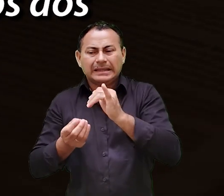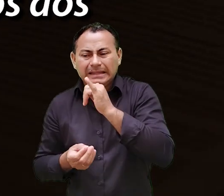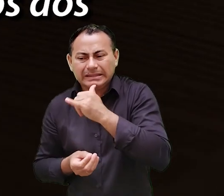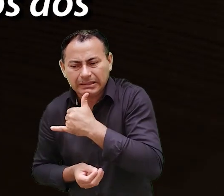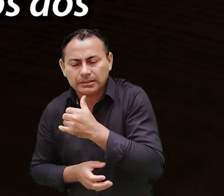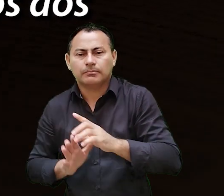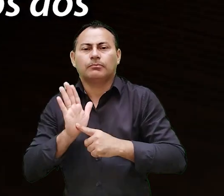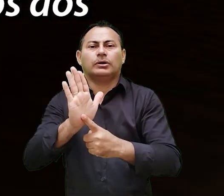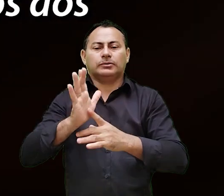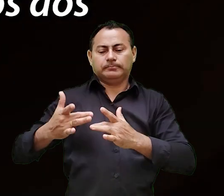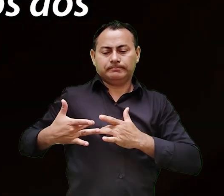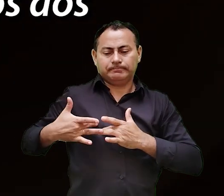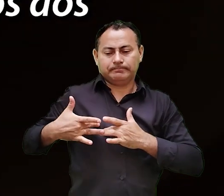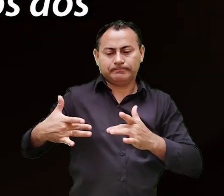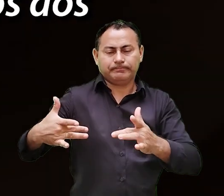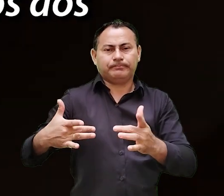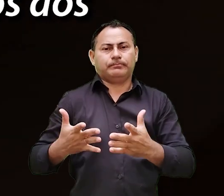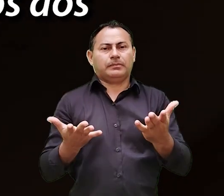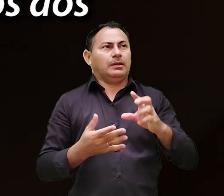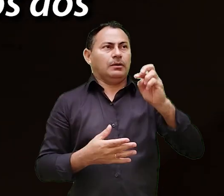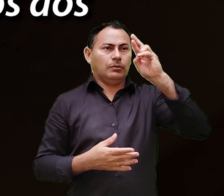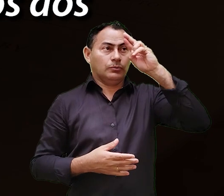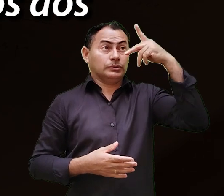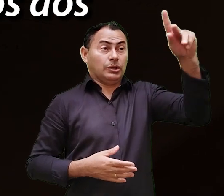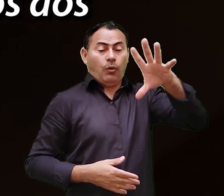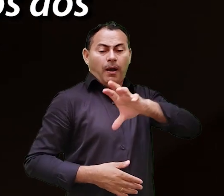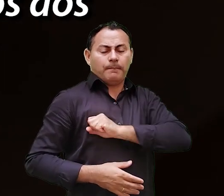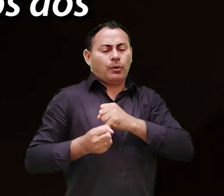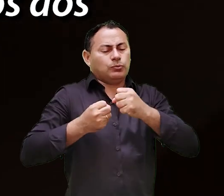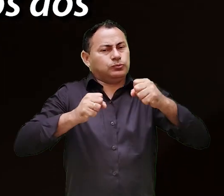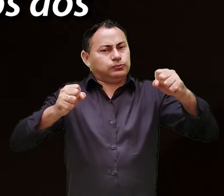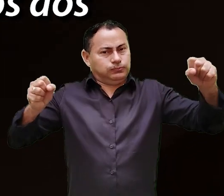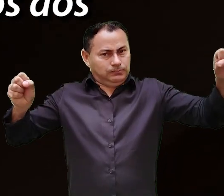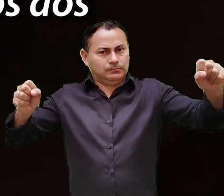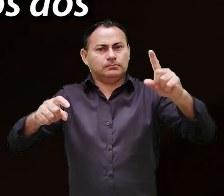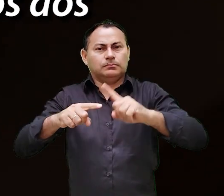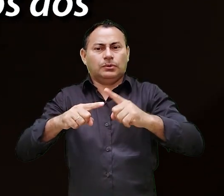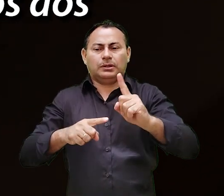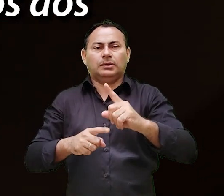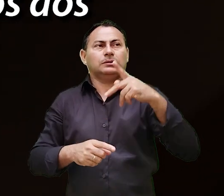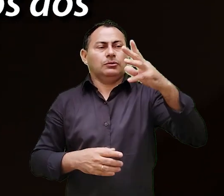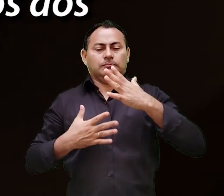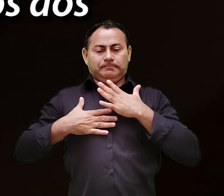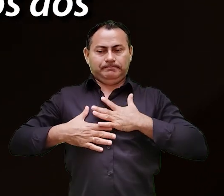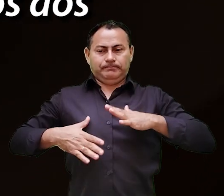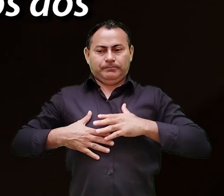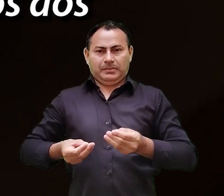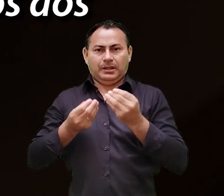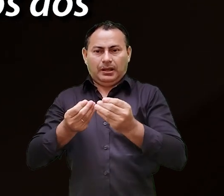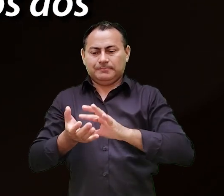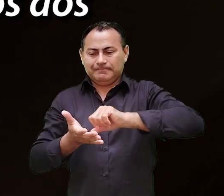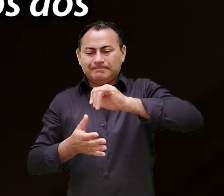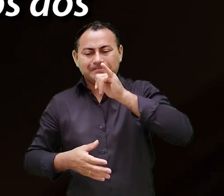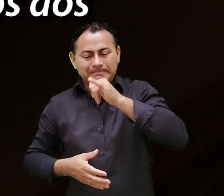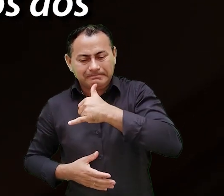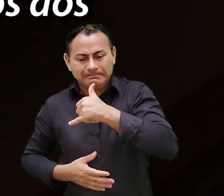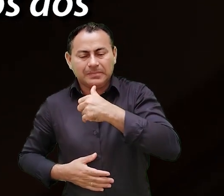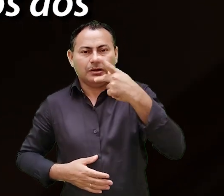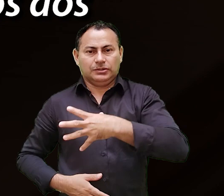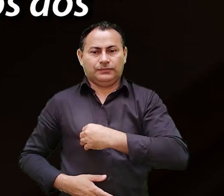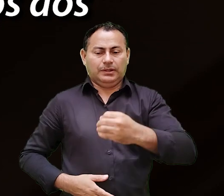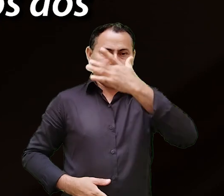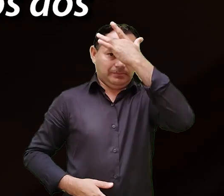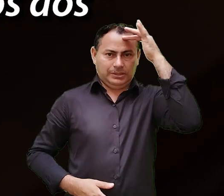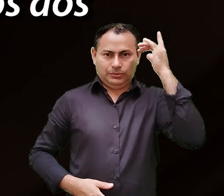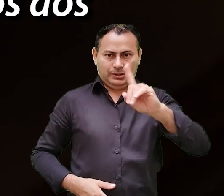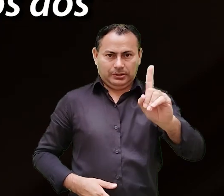traga tristeza, mostrará compaixão. Tão grande é o seu amor infalível, porque não é do seu agrado trazer aflição e tristeza